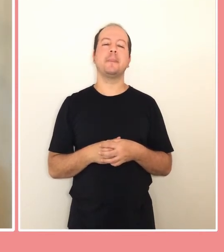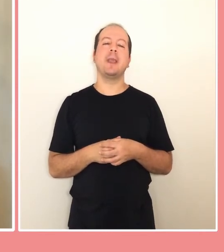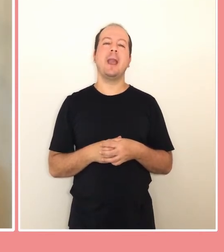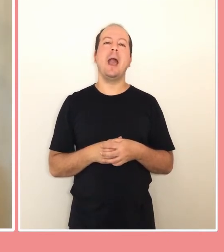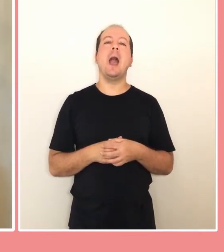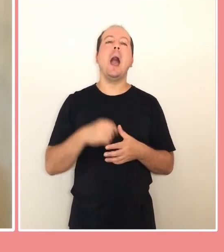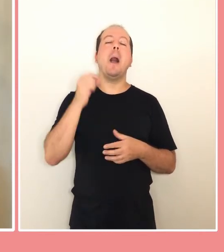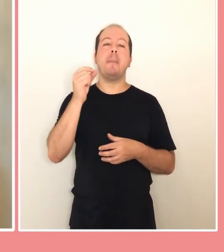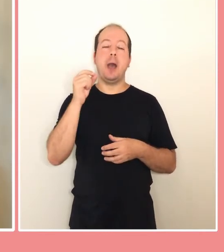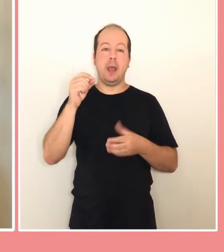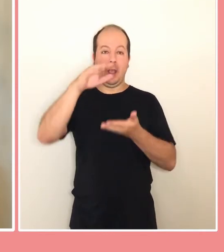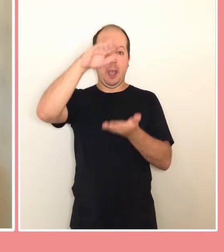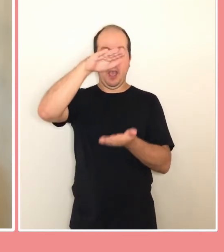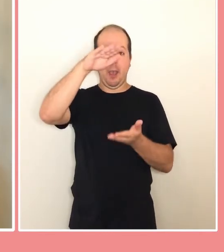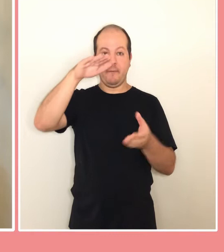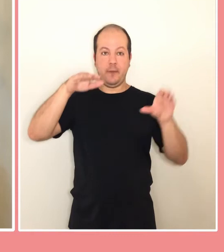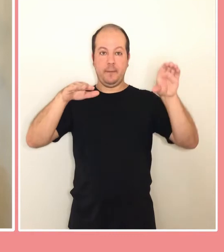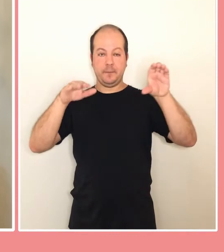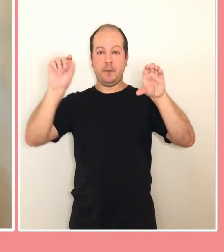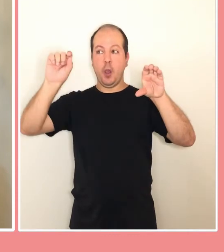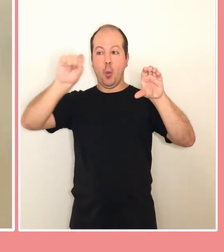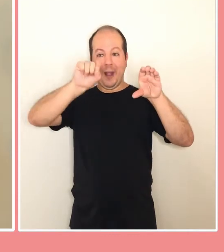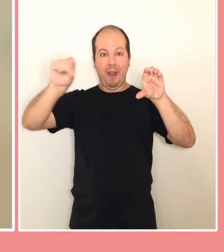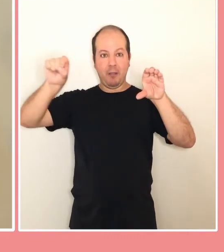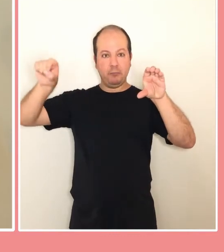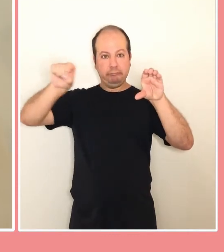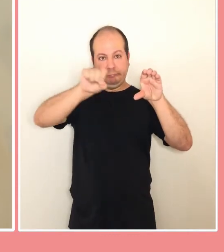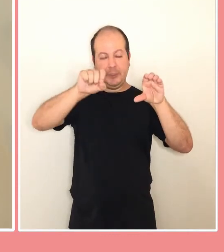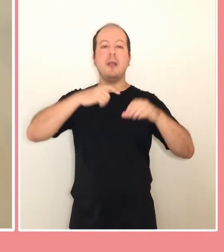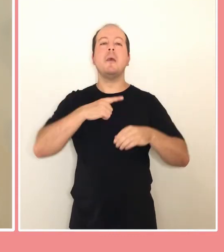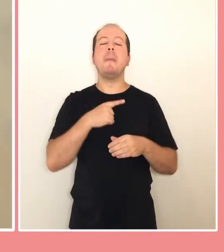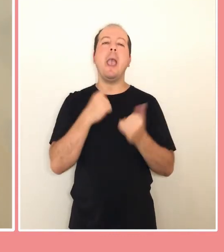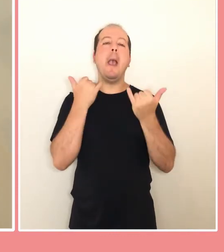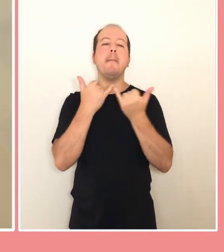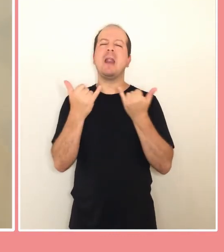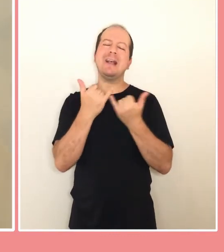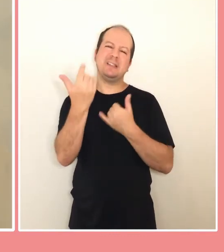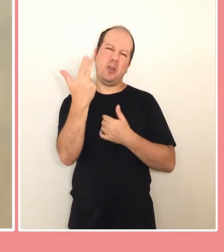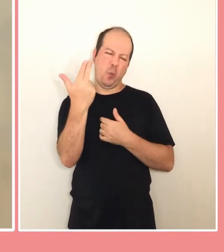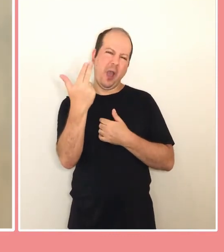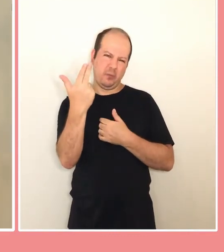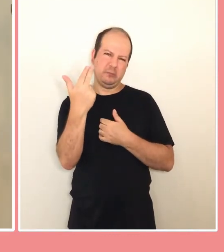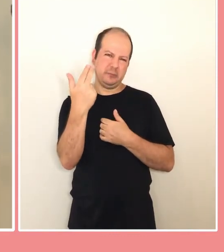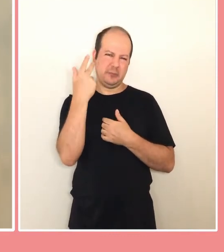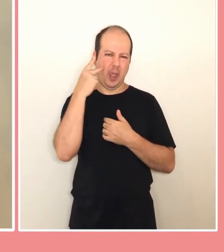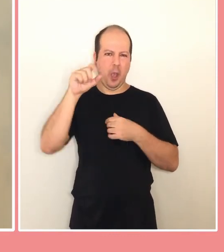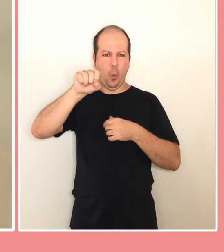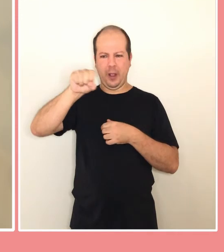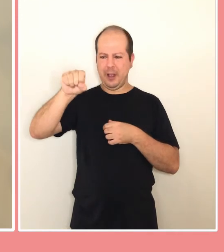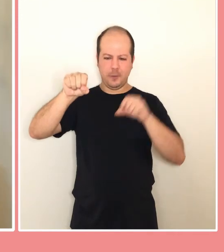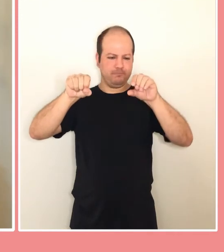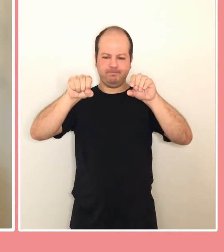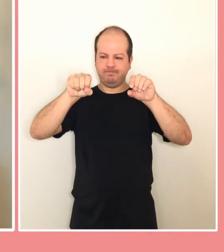para colocarmos essa garrafa aqui, que ela tem coincidentemente o mesmo diâmetro que o tubo de PVC, ó,